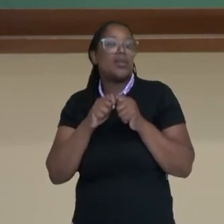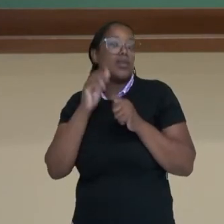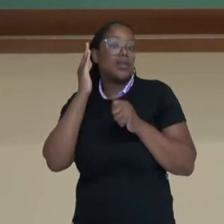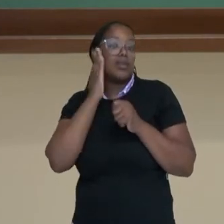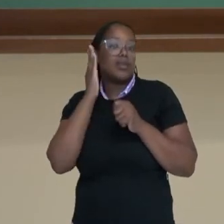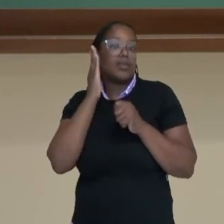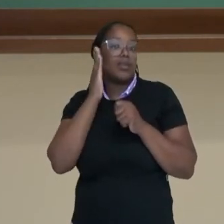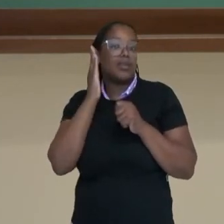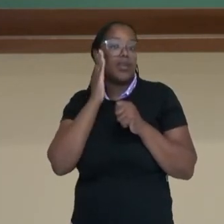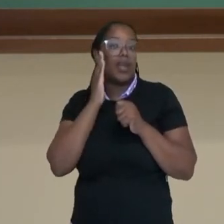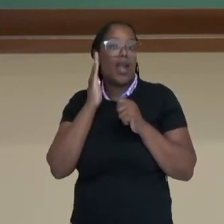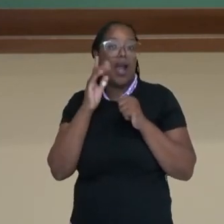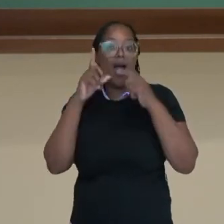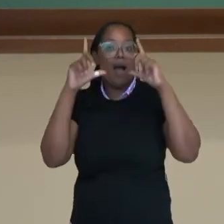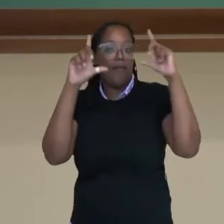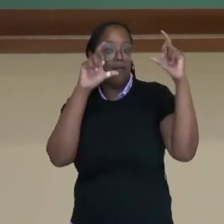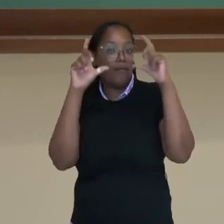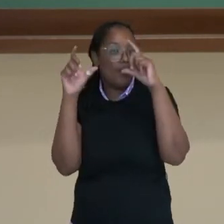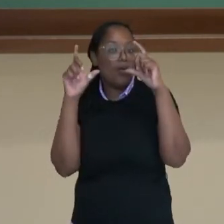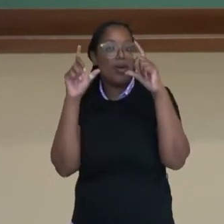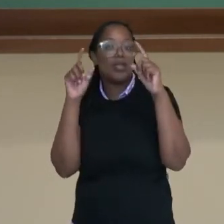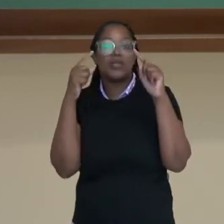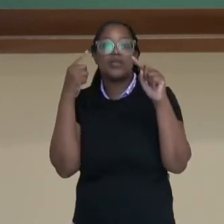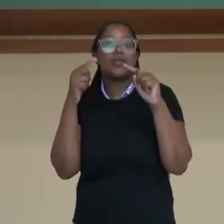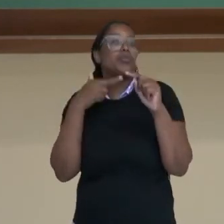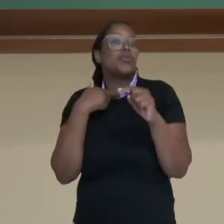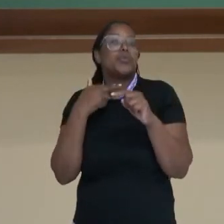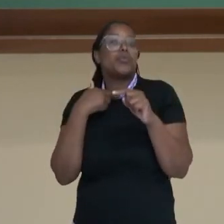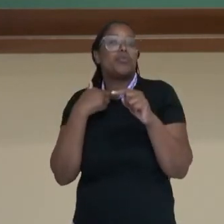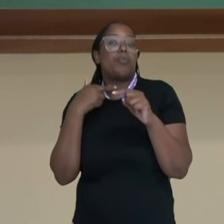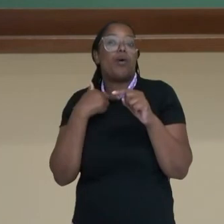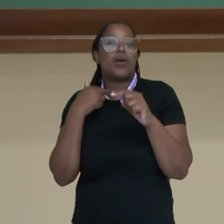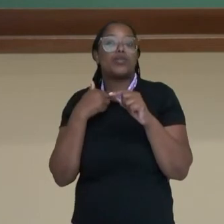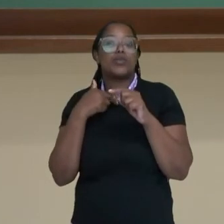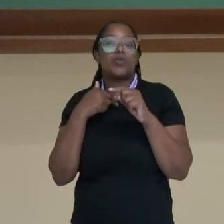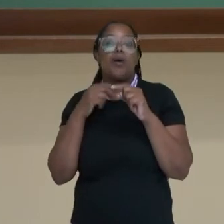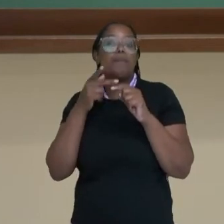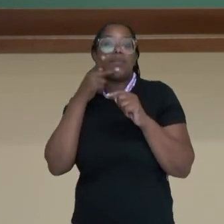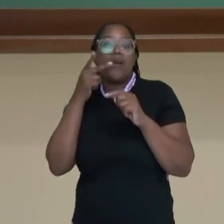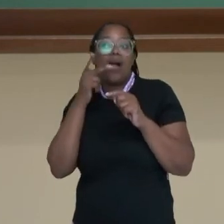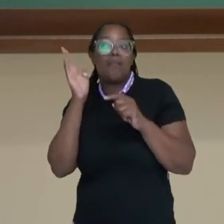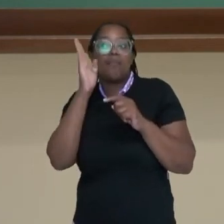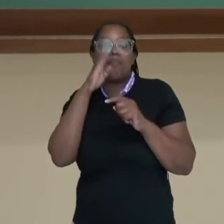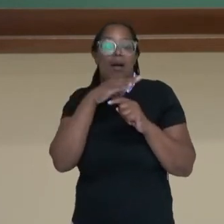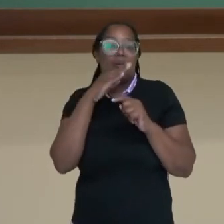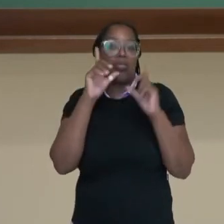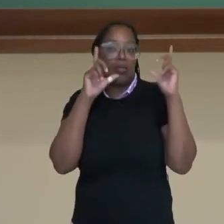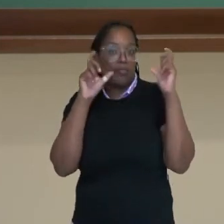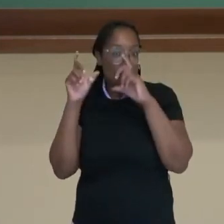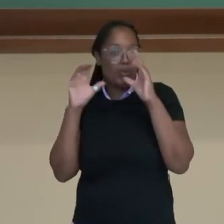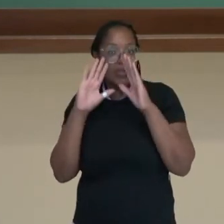entender ela, né? Não posso transgredir, não posso desrespeitar essa imagem.